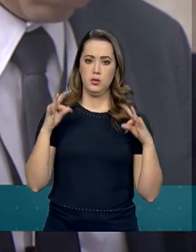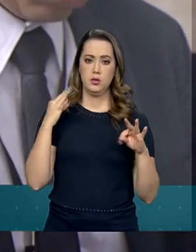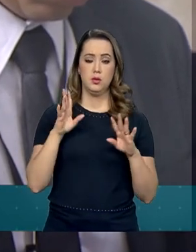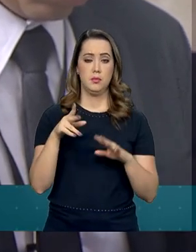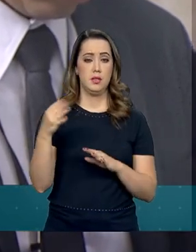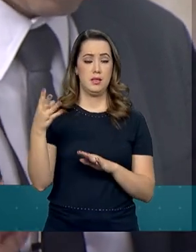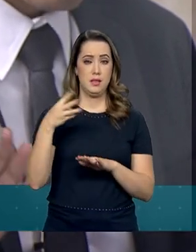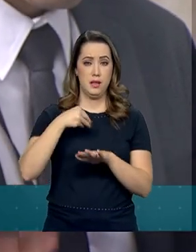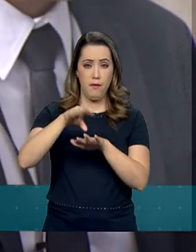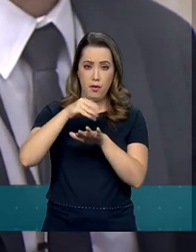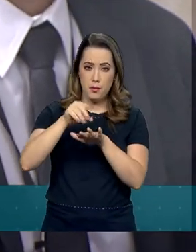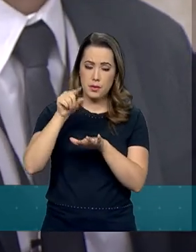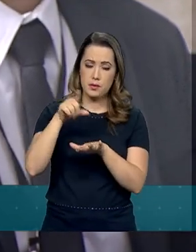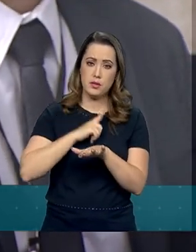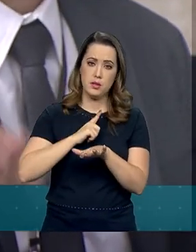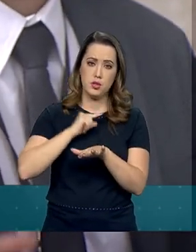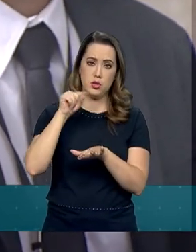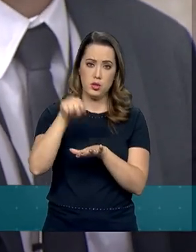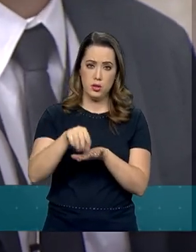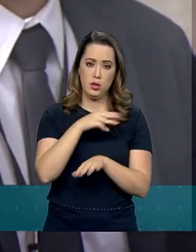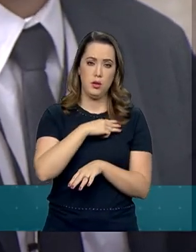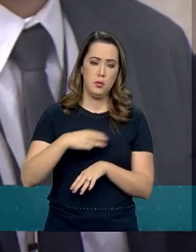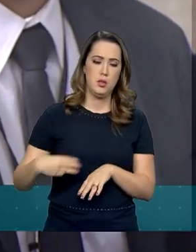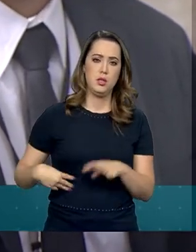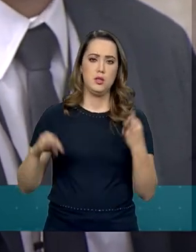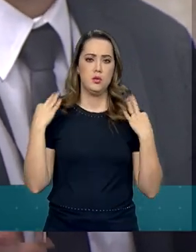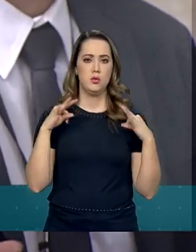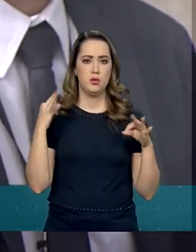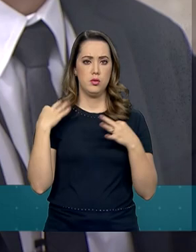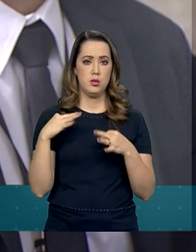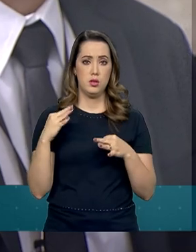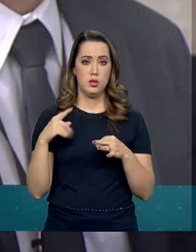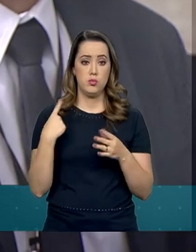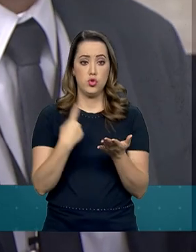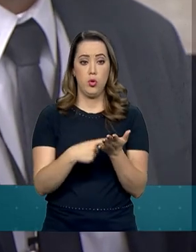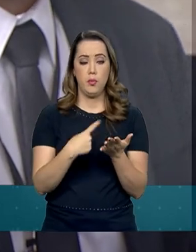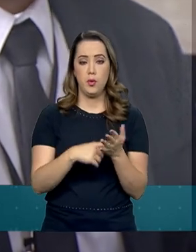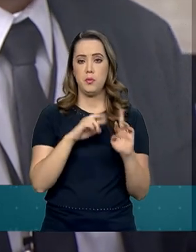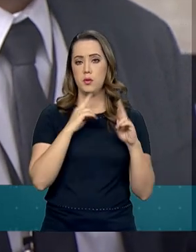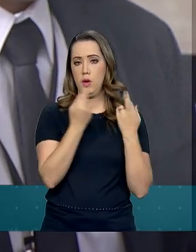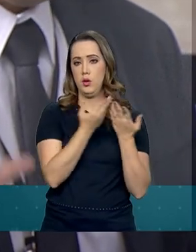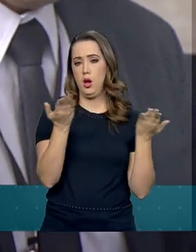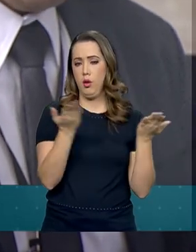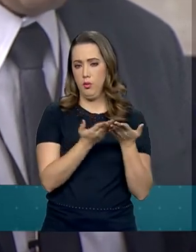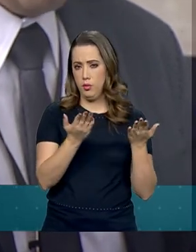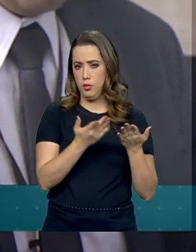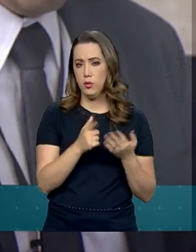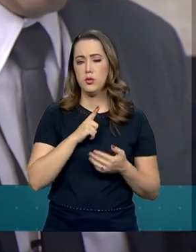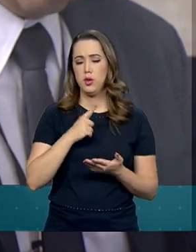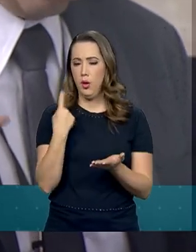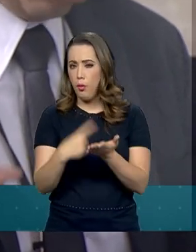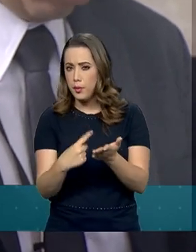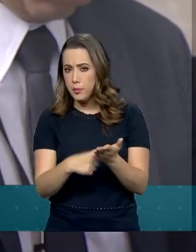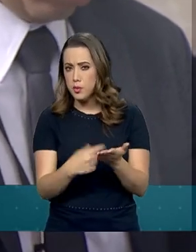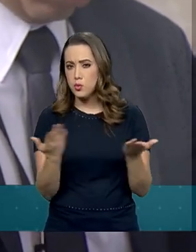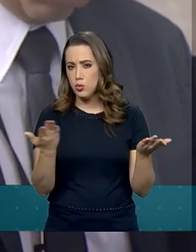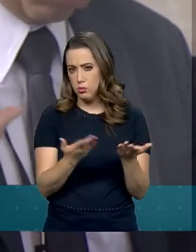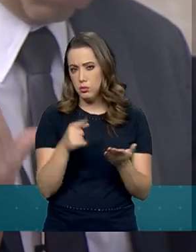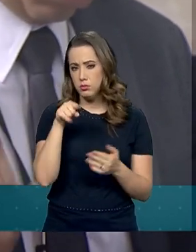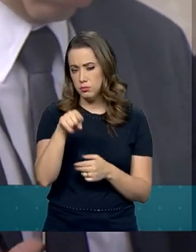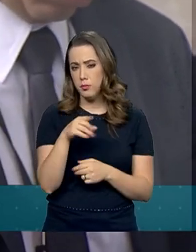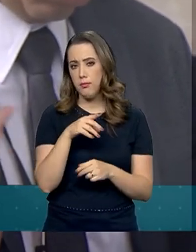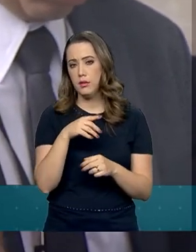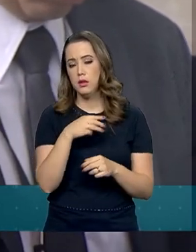ministério é que ele ainda viria que hoje é nesse dia né e se isso realmente está na agenda tem alguma previsão